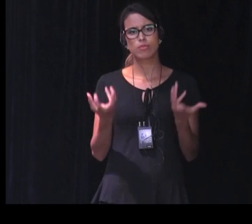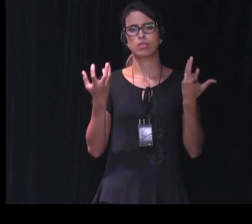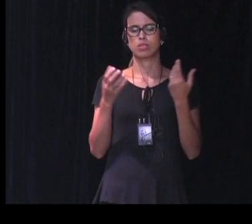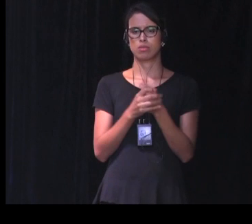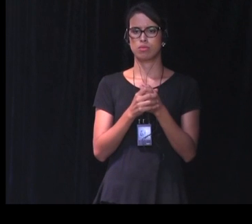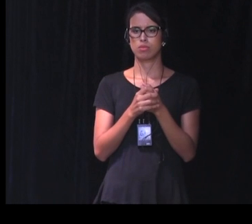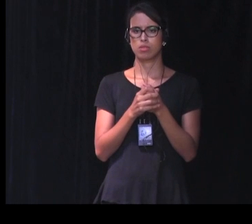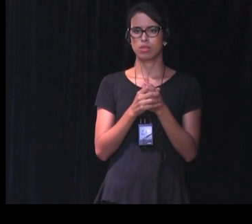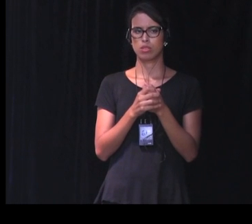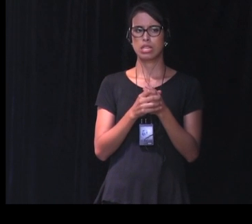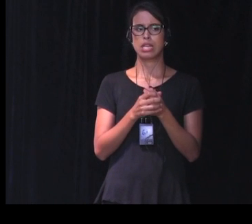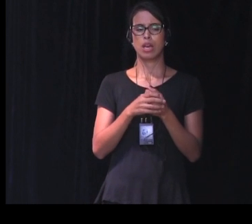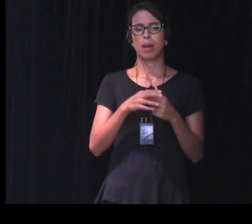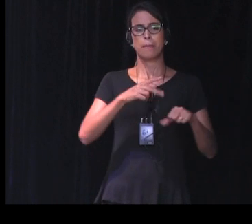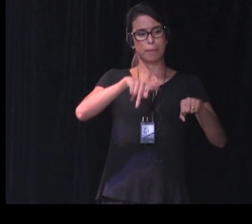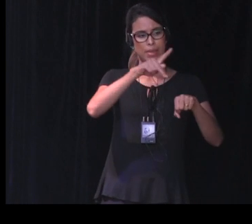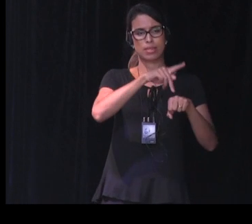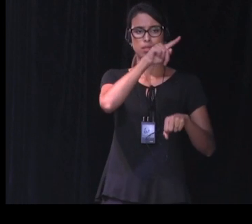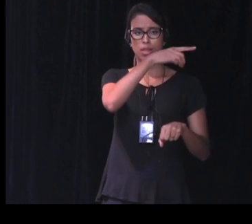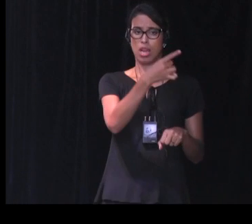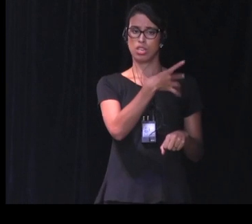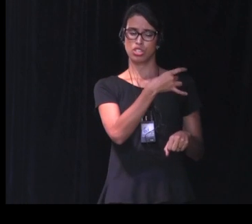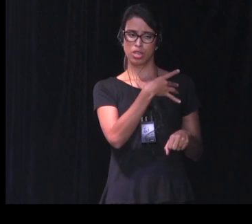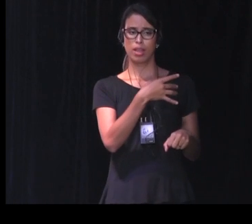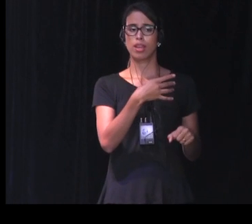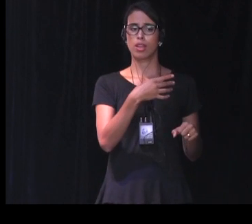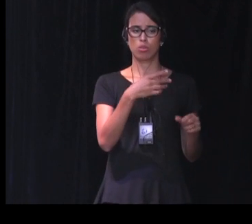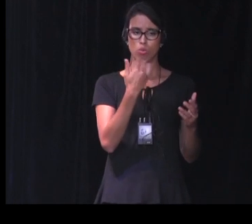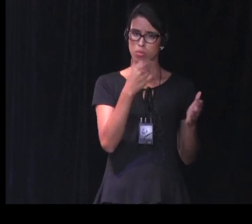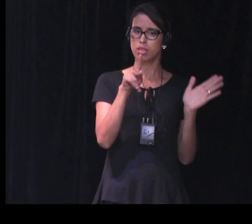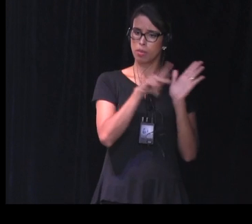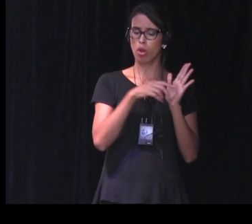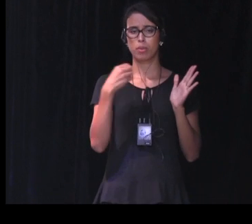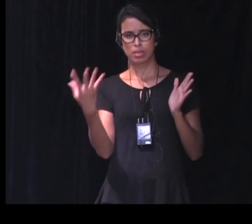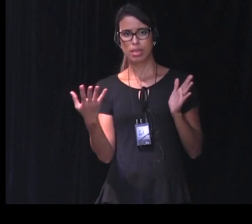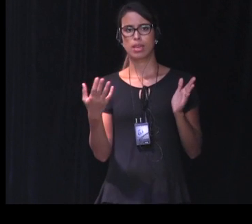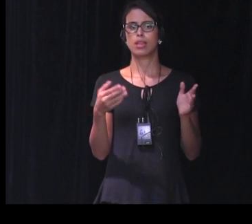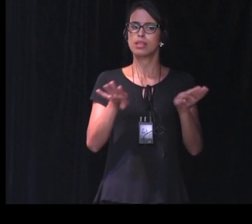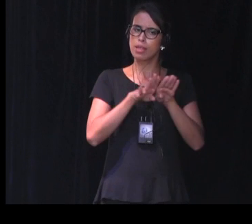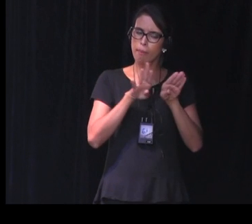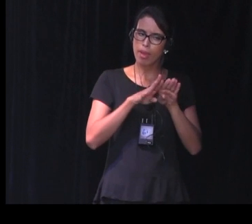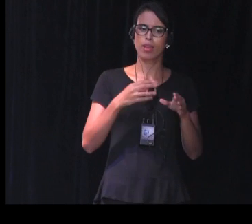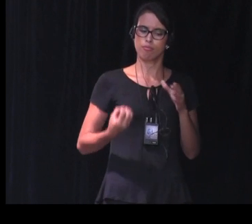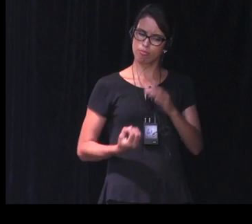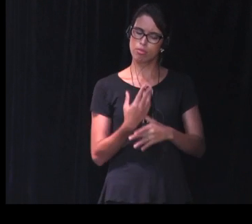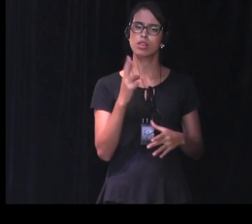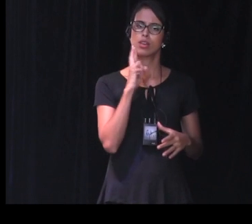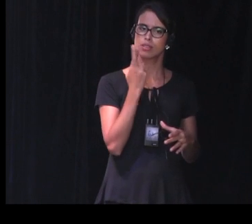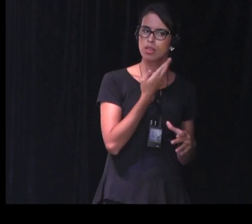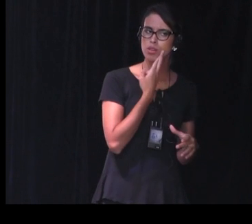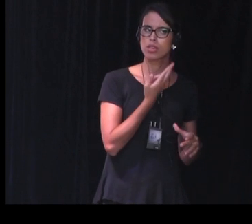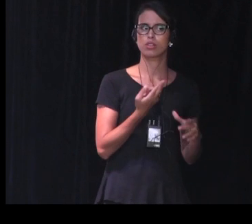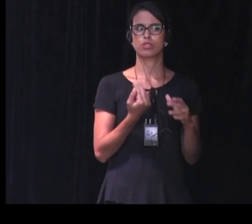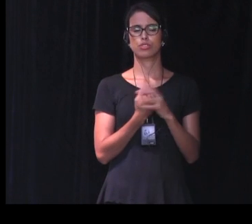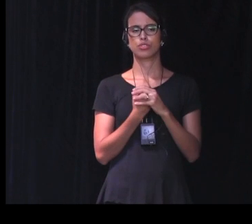se cultiva? Tem que ensinar os chilenos como se come. Então se instala o primeiro restaurante no